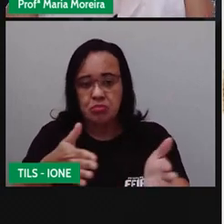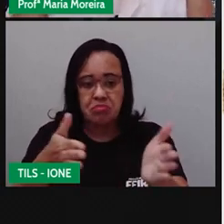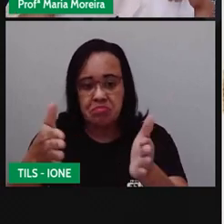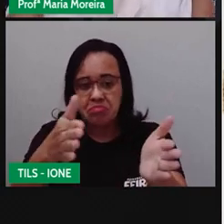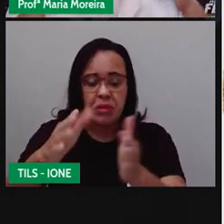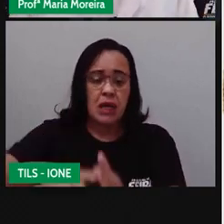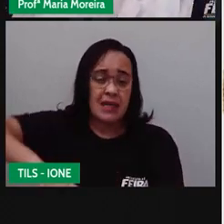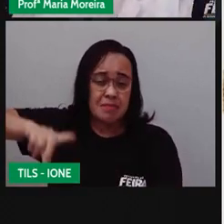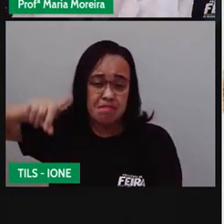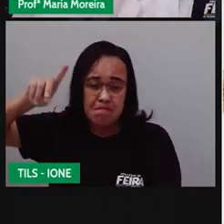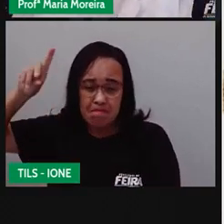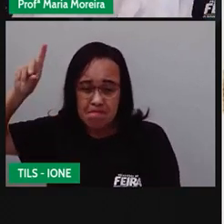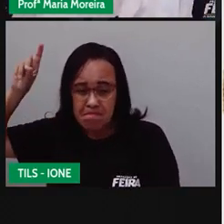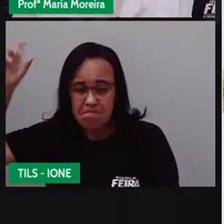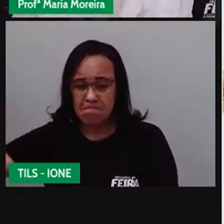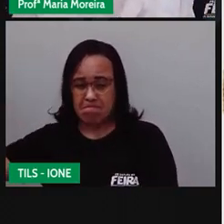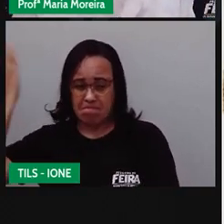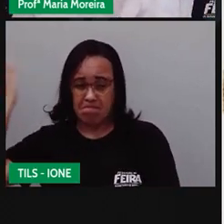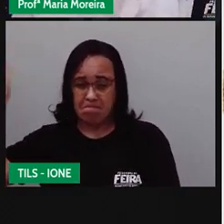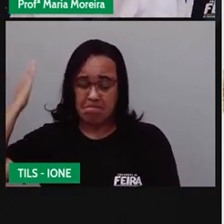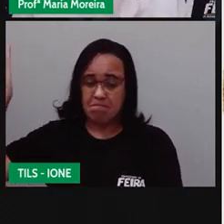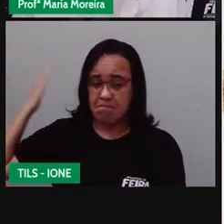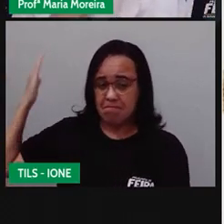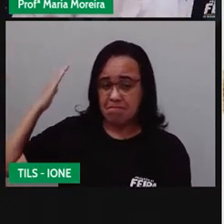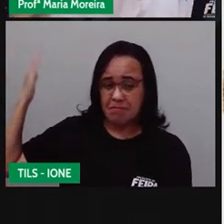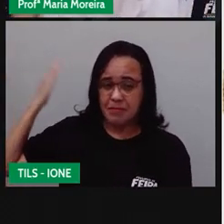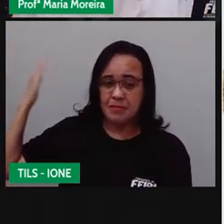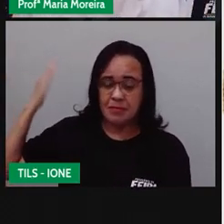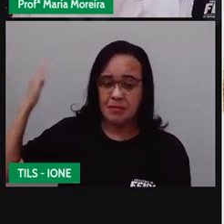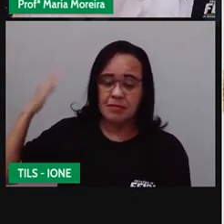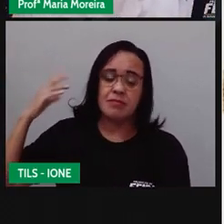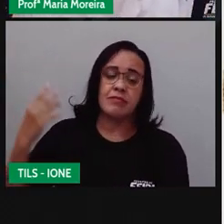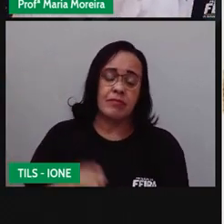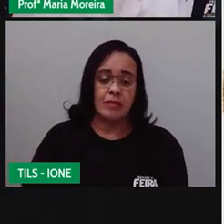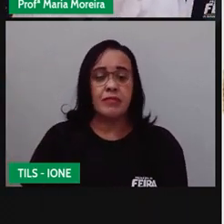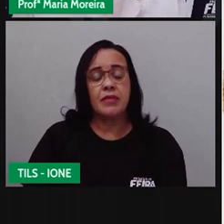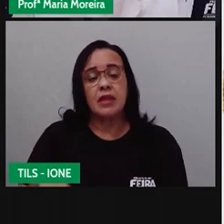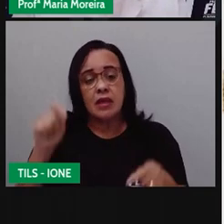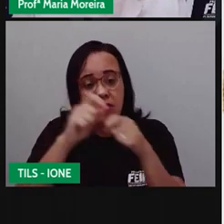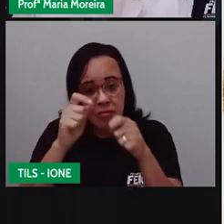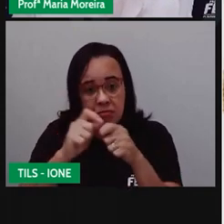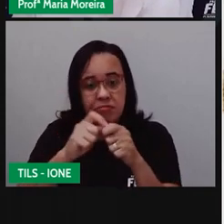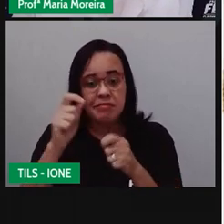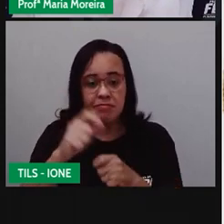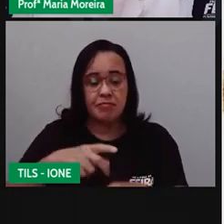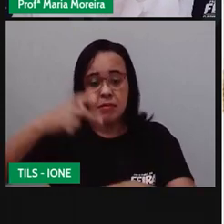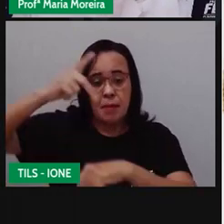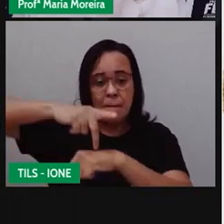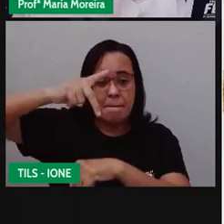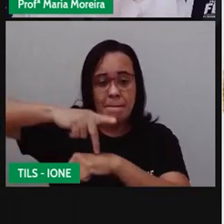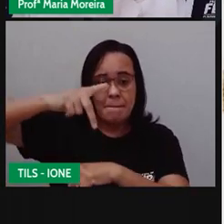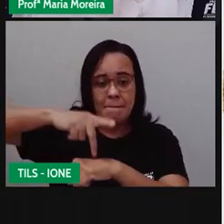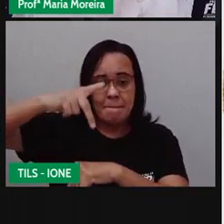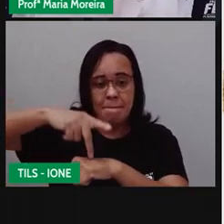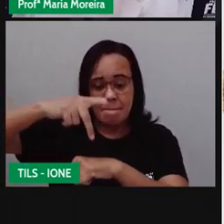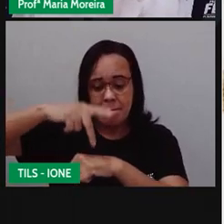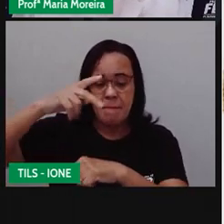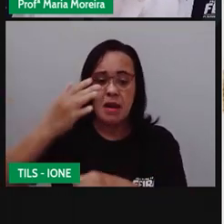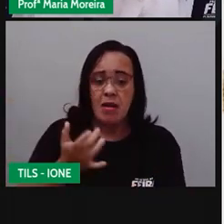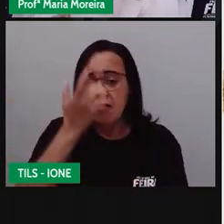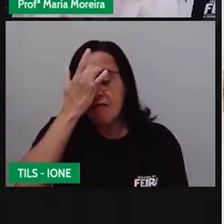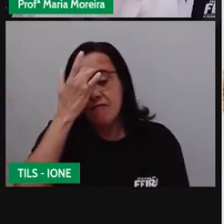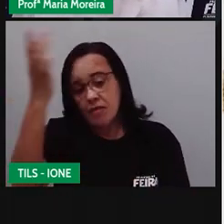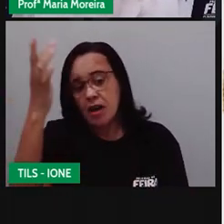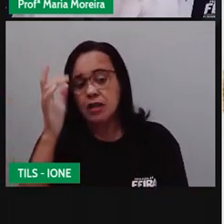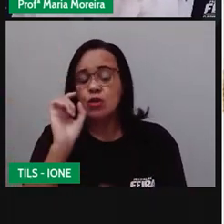ó, bem antiga. Bom, na antiguidade foram feitas essas estradas pavimentadas com pedras, o que facilitava a passagem